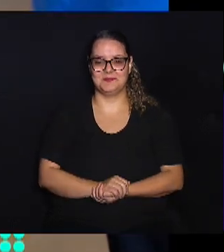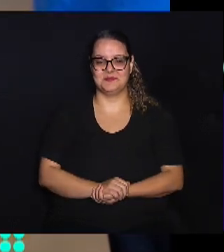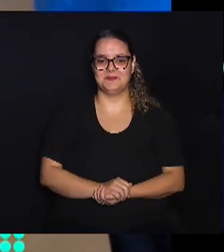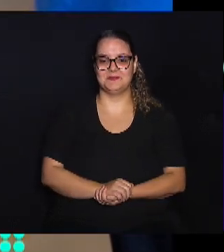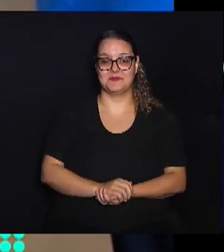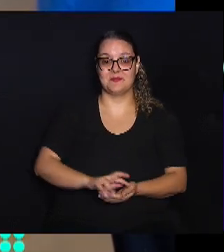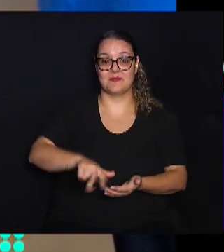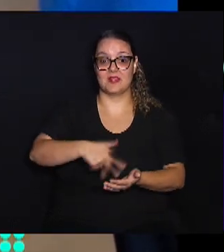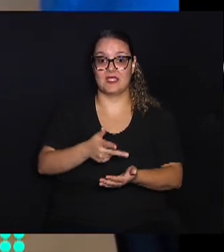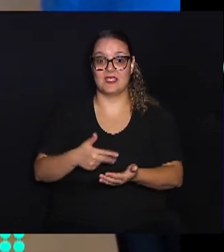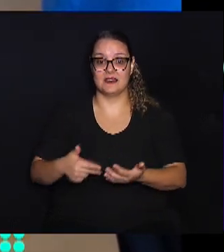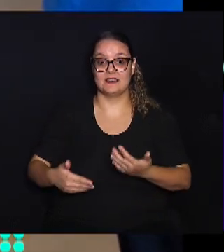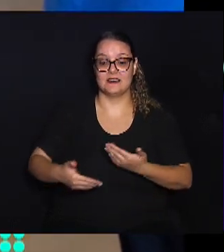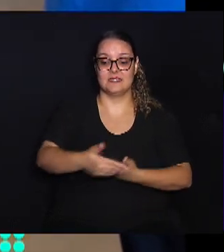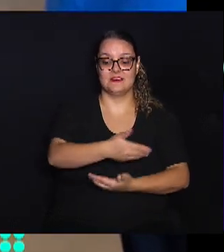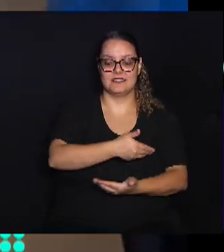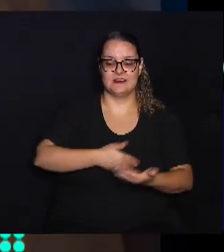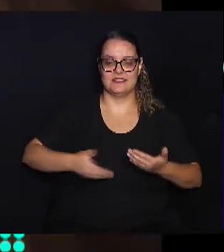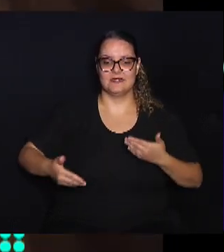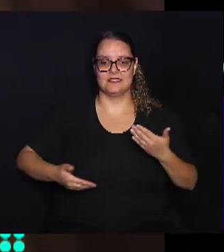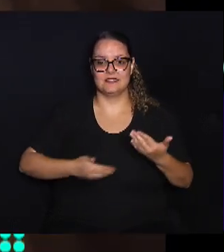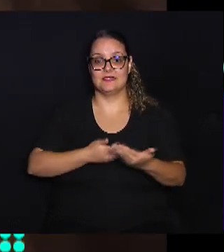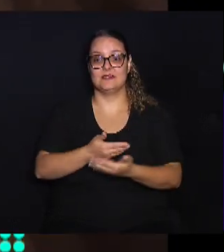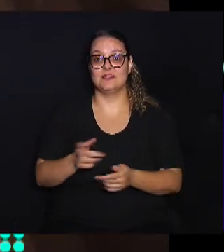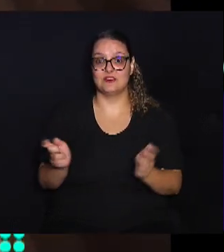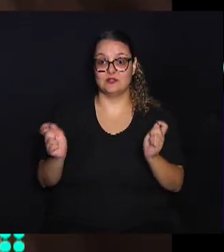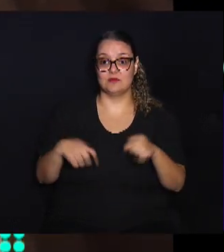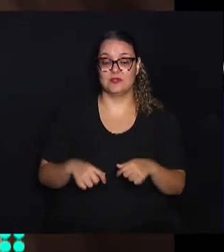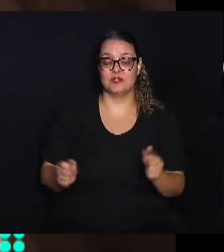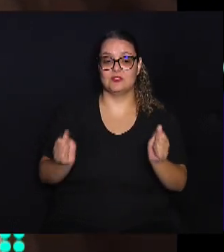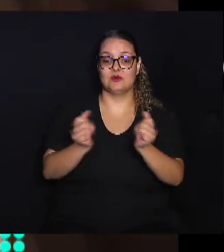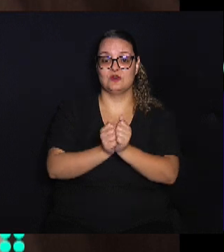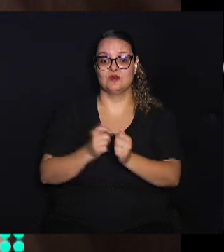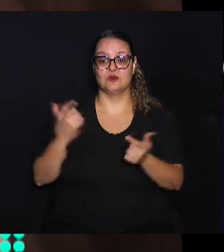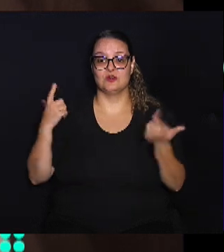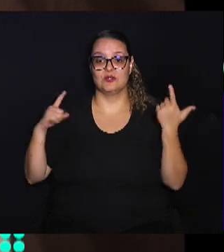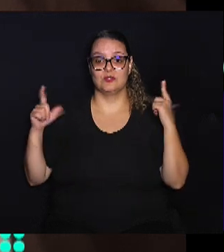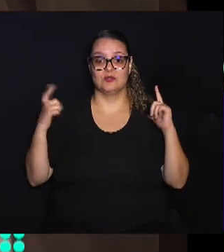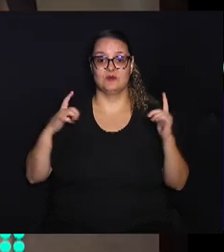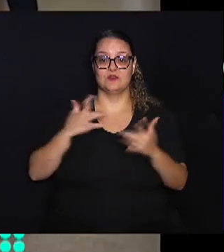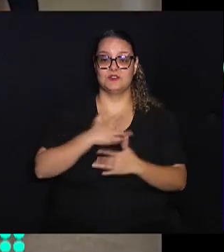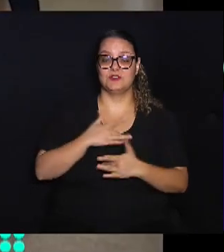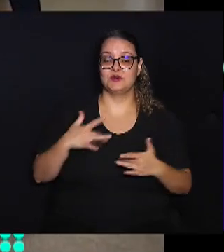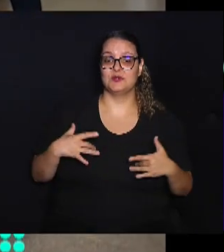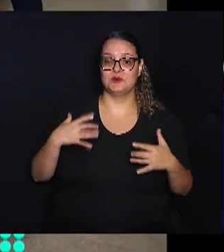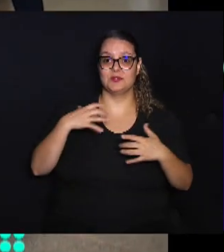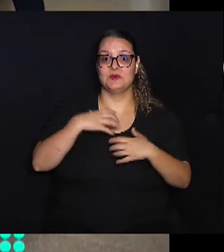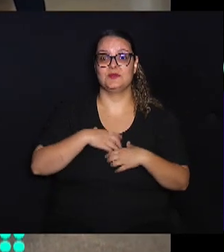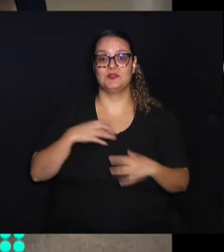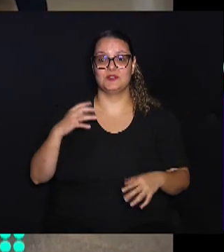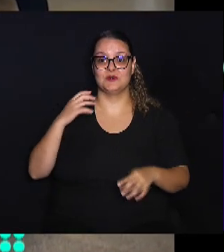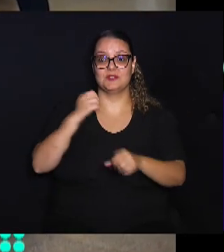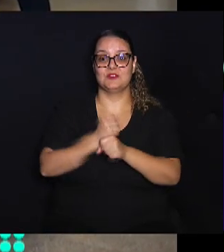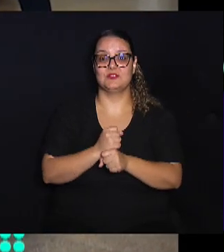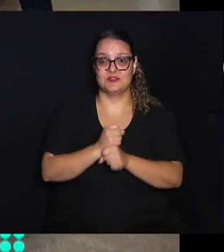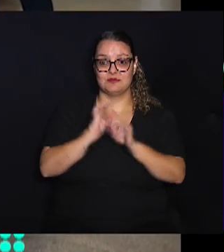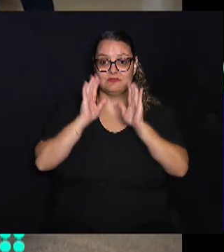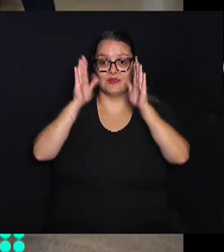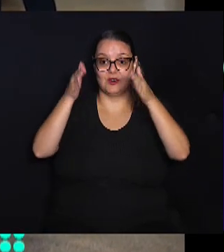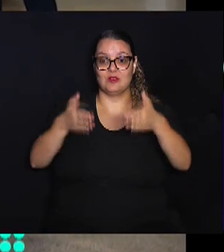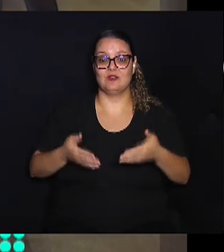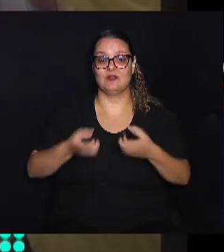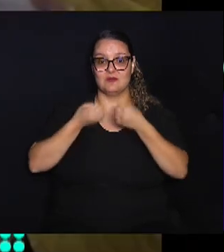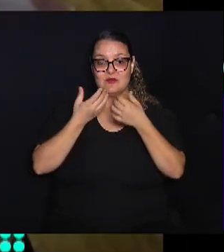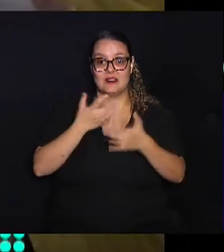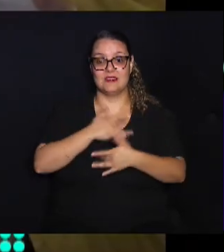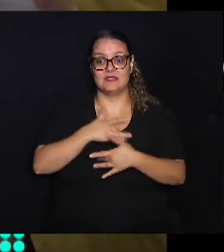Danças circulares e possibilidades reúne lazer e saúde de uma forma completa, com foco no bem-estar